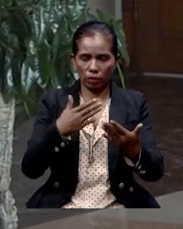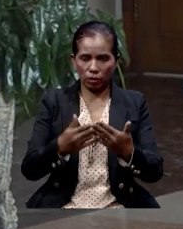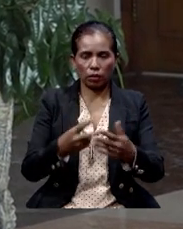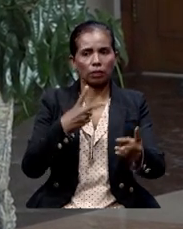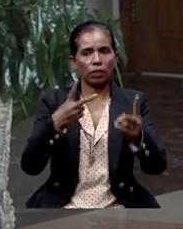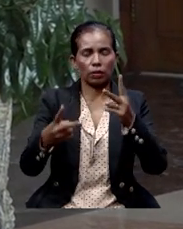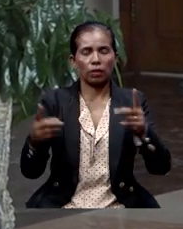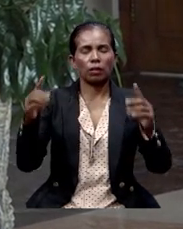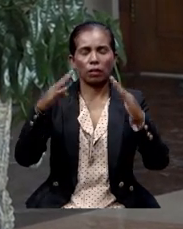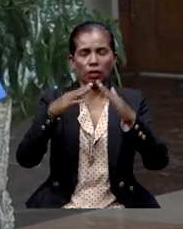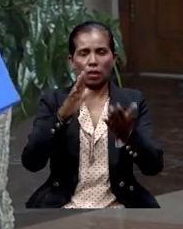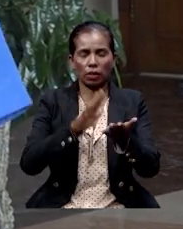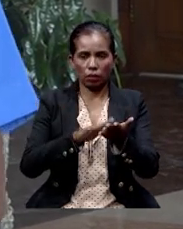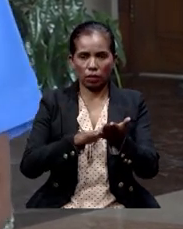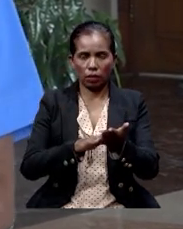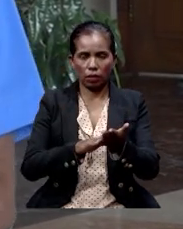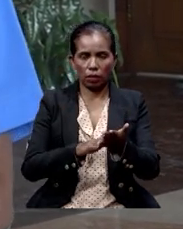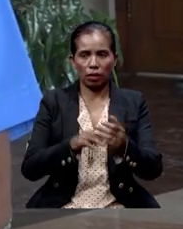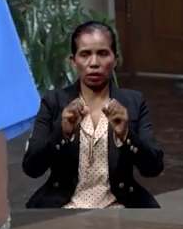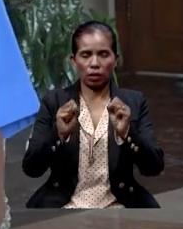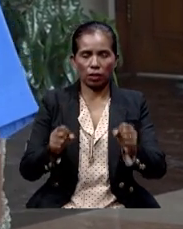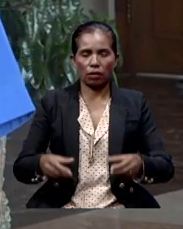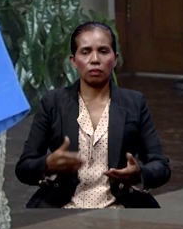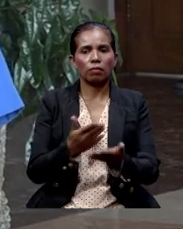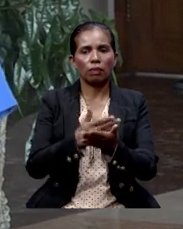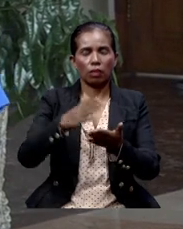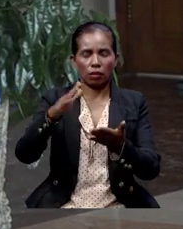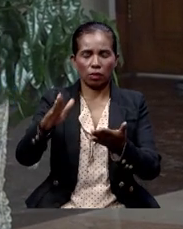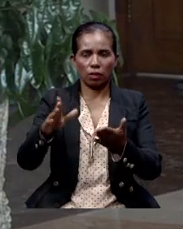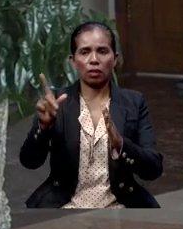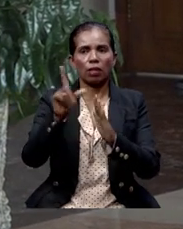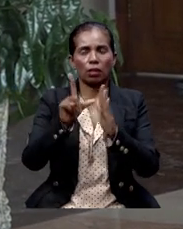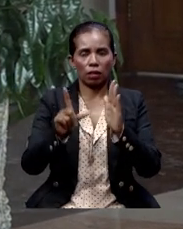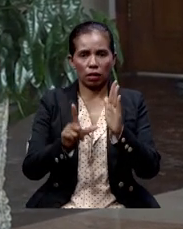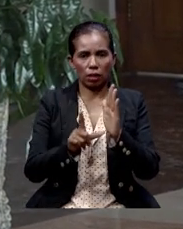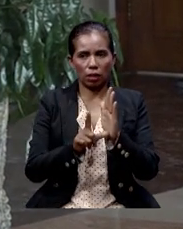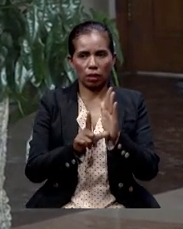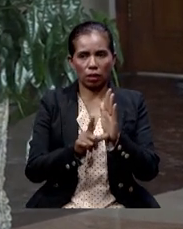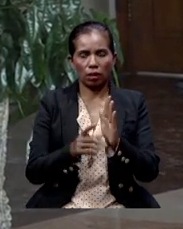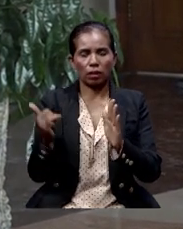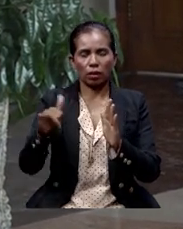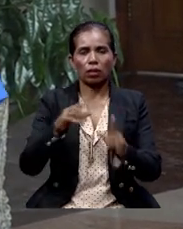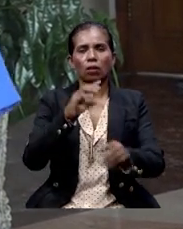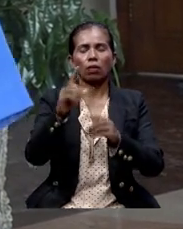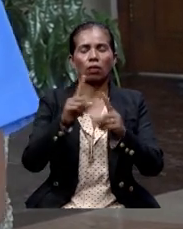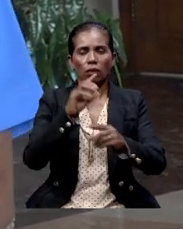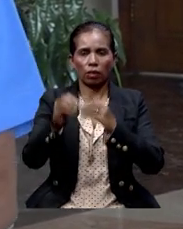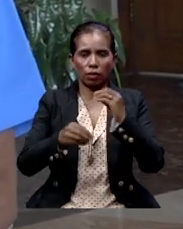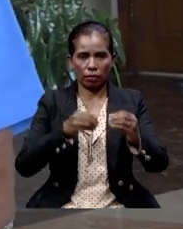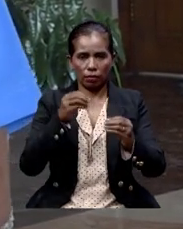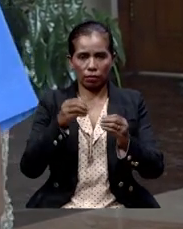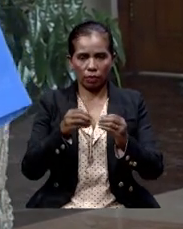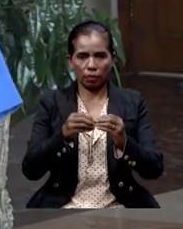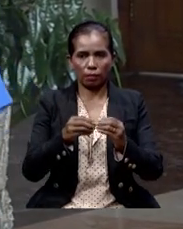bahia eskola para atunune hori sensibiliza mas lei sira kono bahia